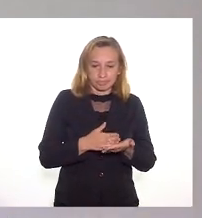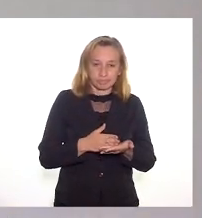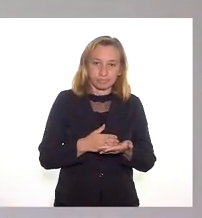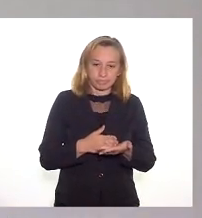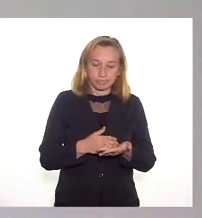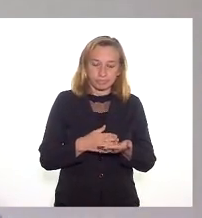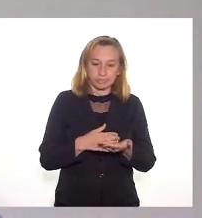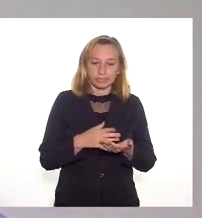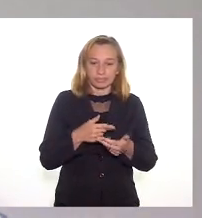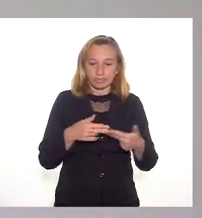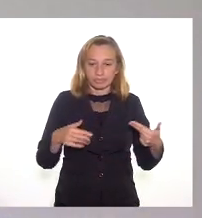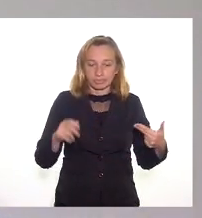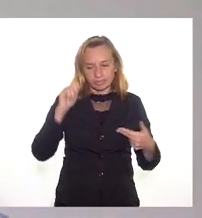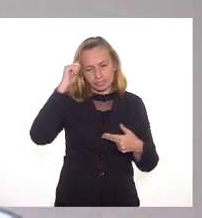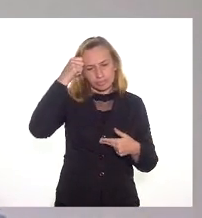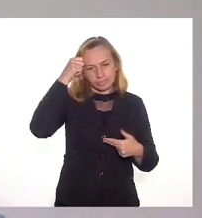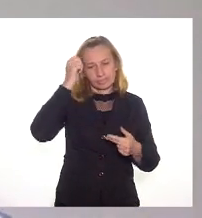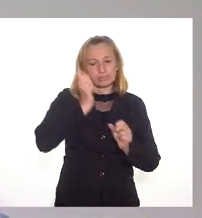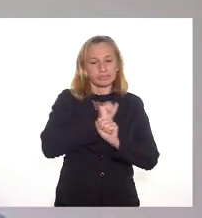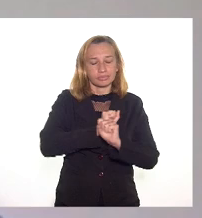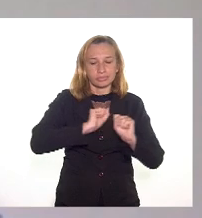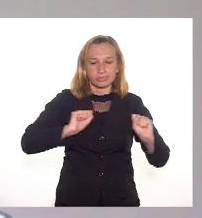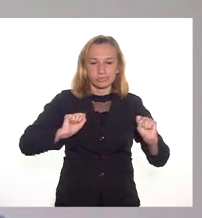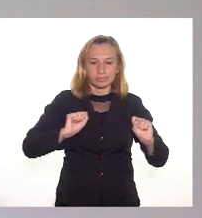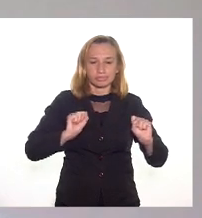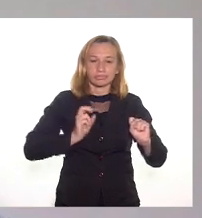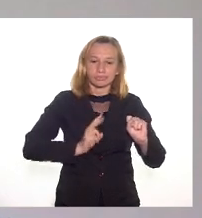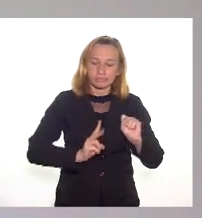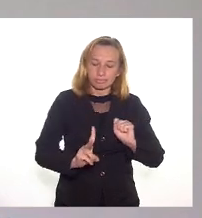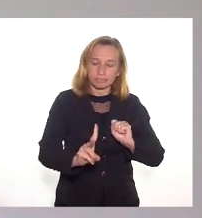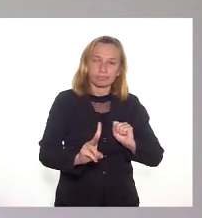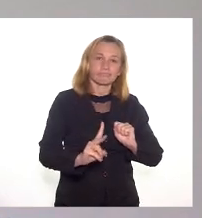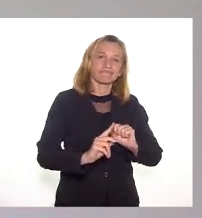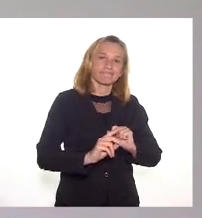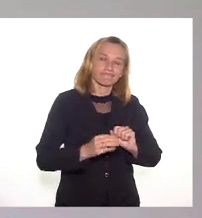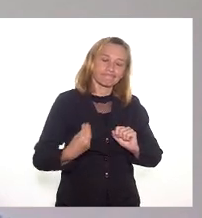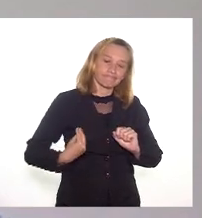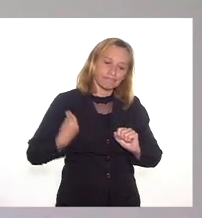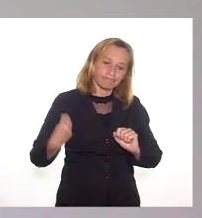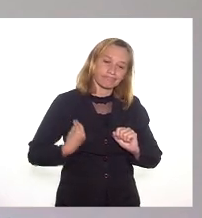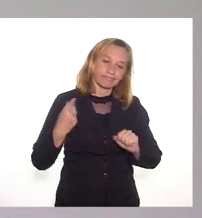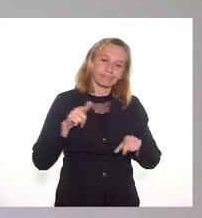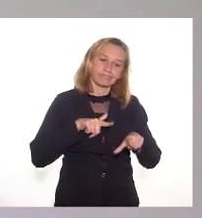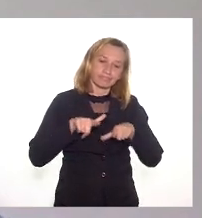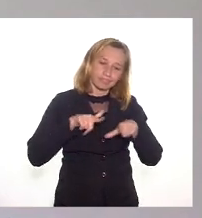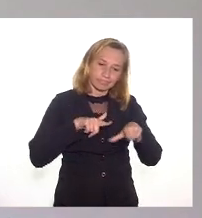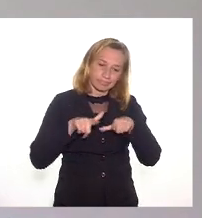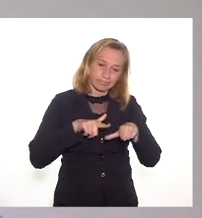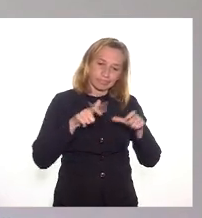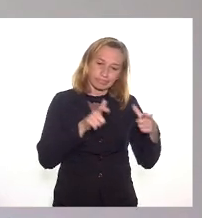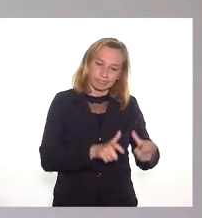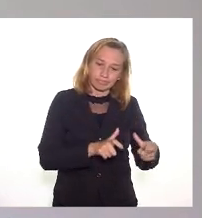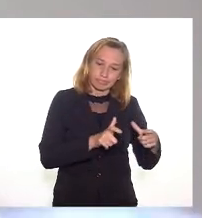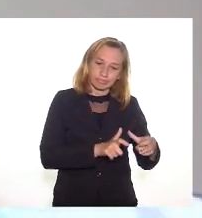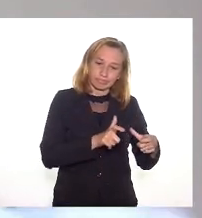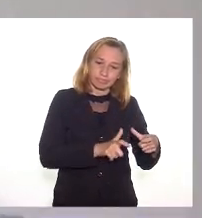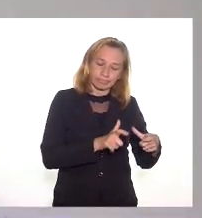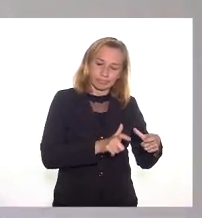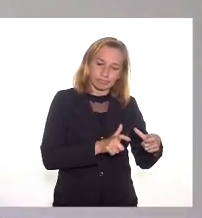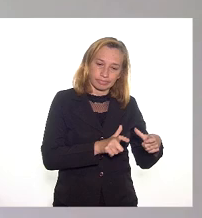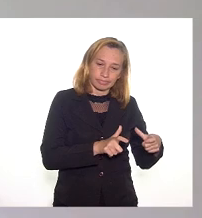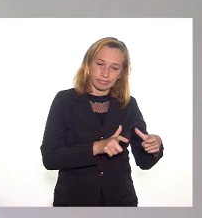de negros e negras recém-libertos continuaram vivendo e trabalhando nos locais em que estavam